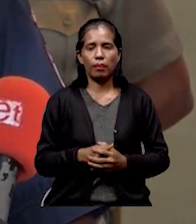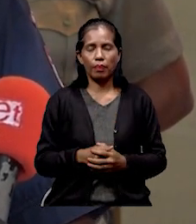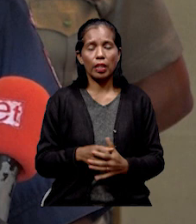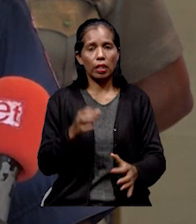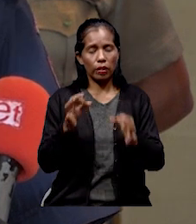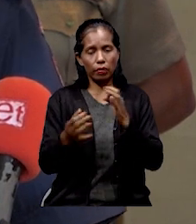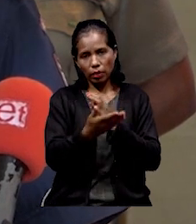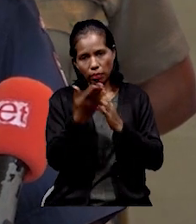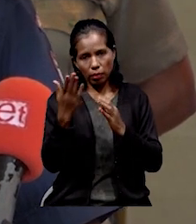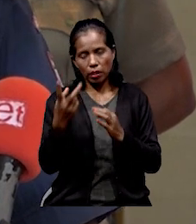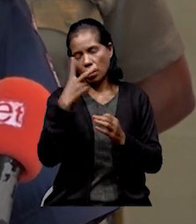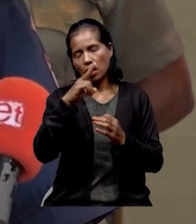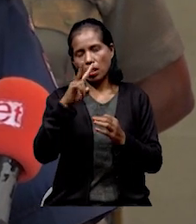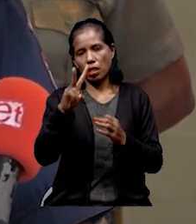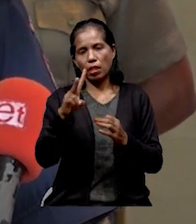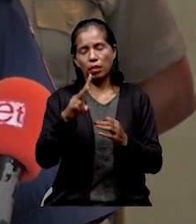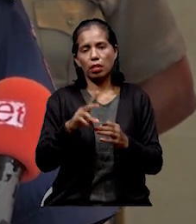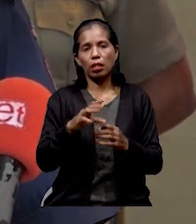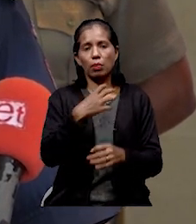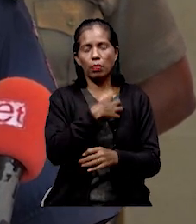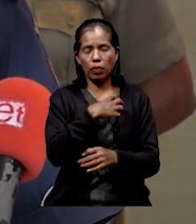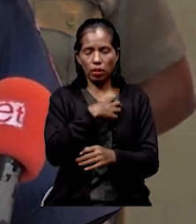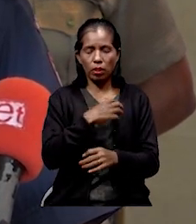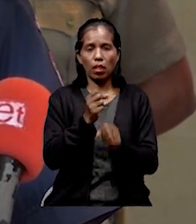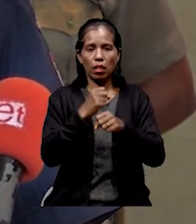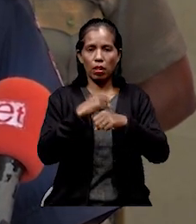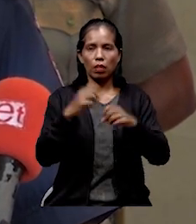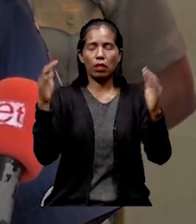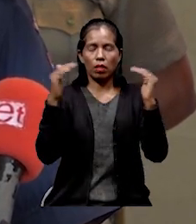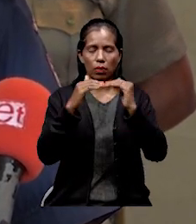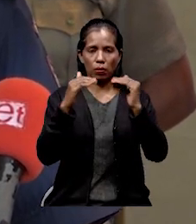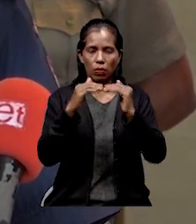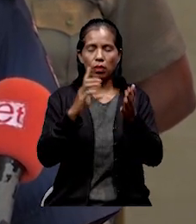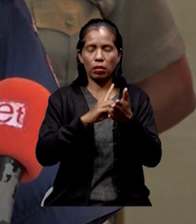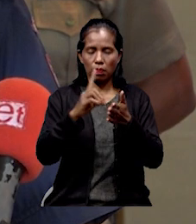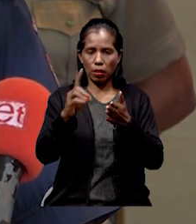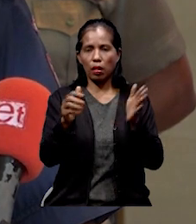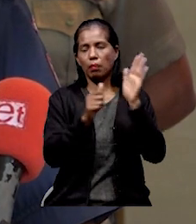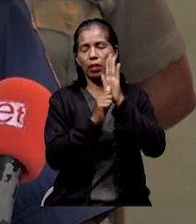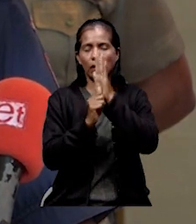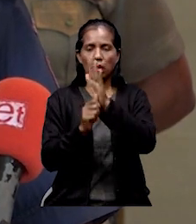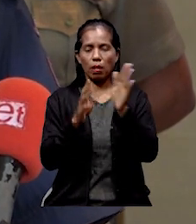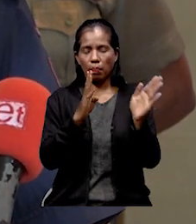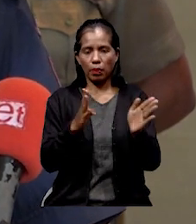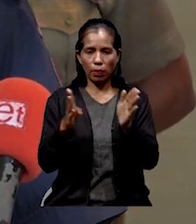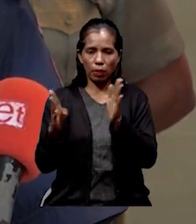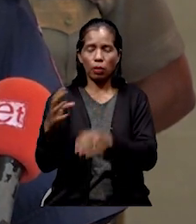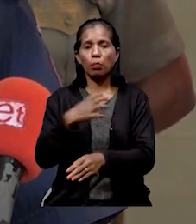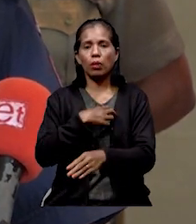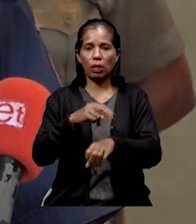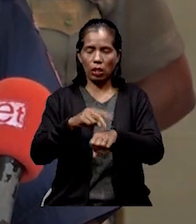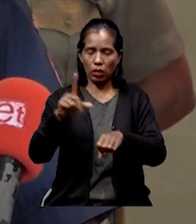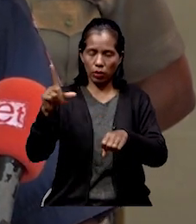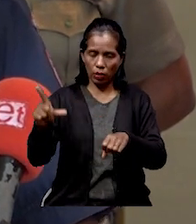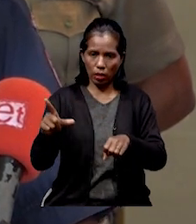ser acompanhar a situação que é uma comando ao encontro semanal, né, apresenta preparação polícia nacional em baixa